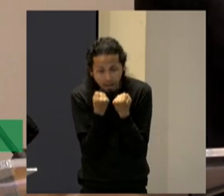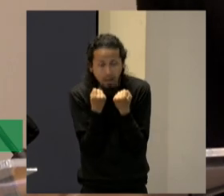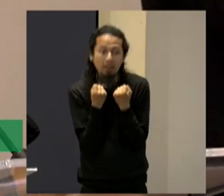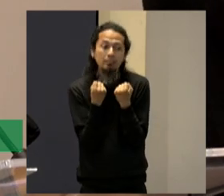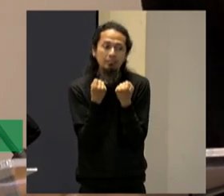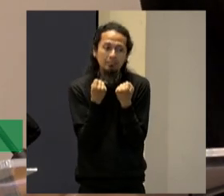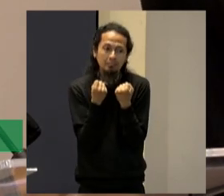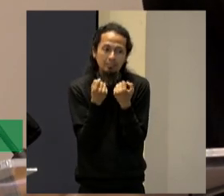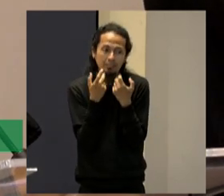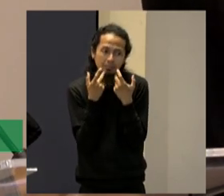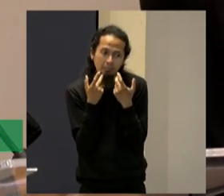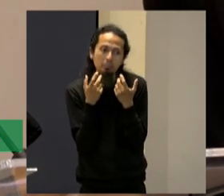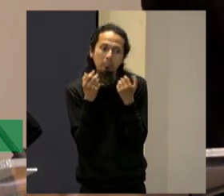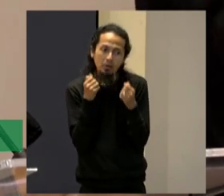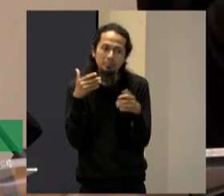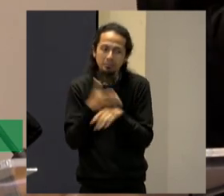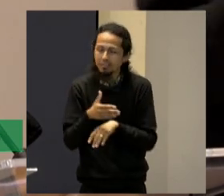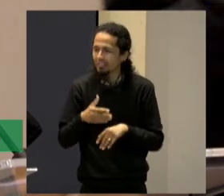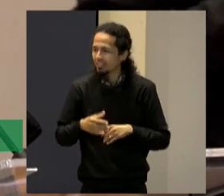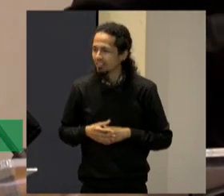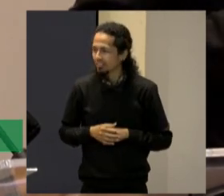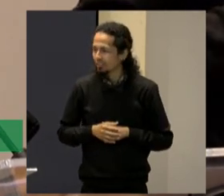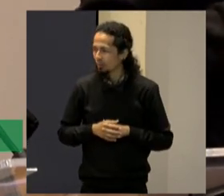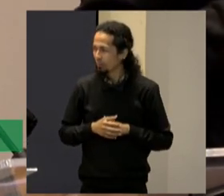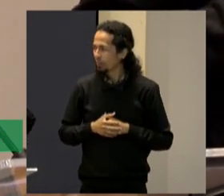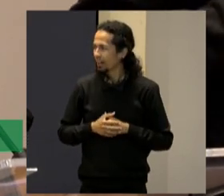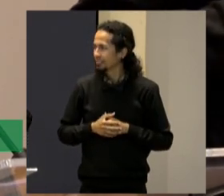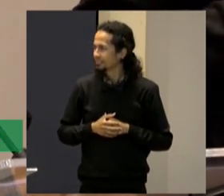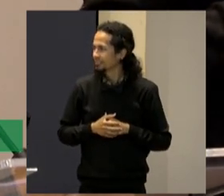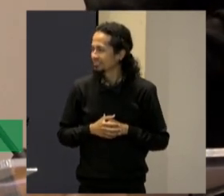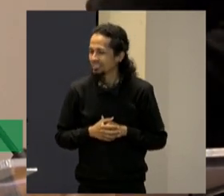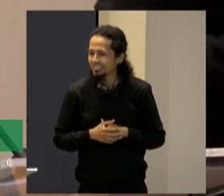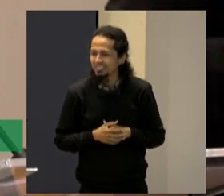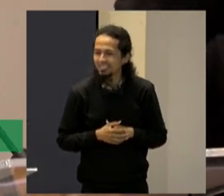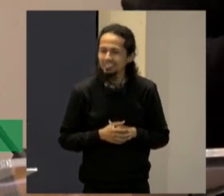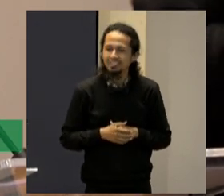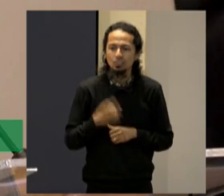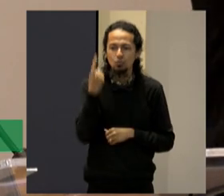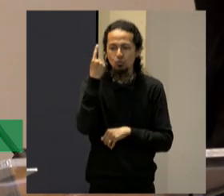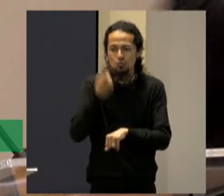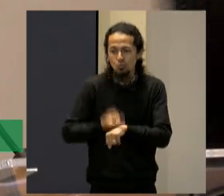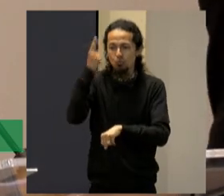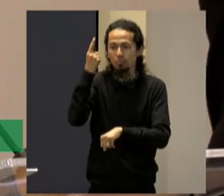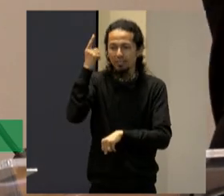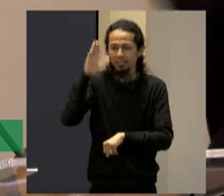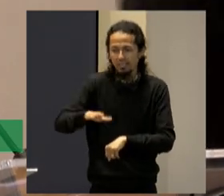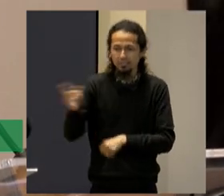o Seminário de Erer. Retornamos, então, à 1 da tarde.